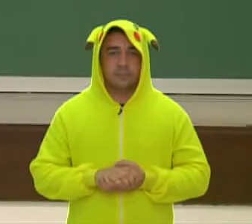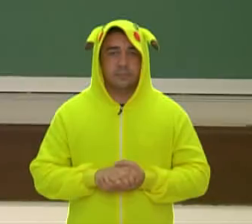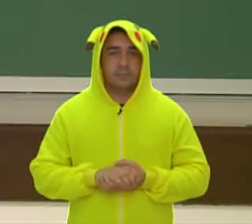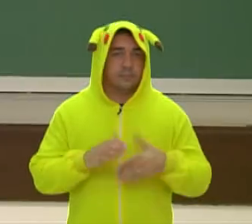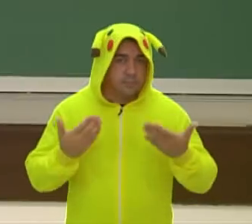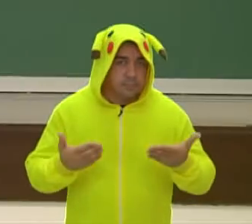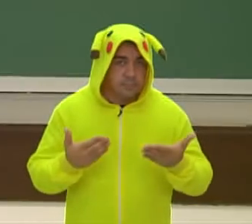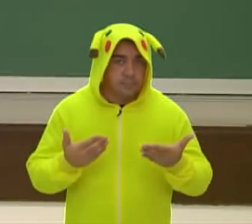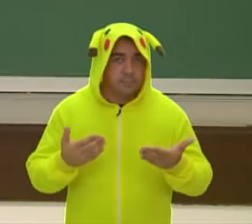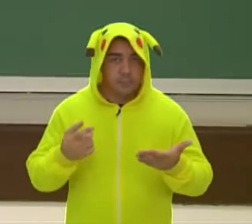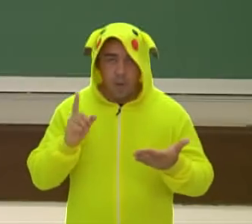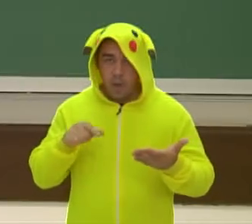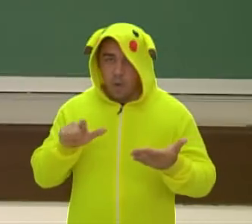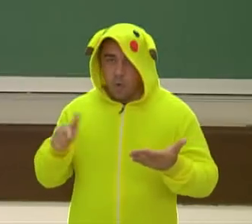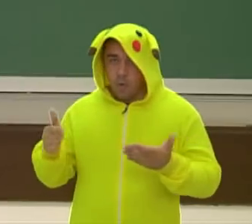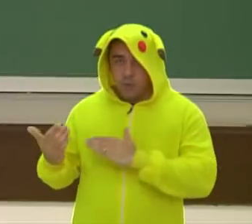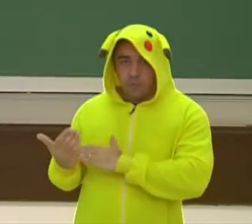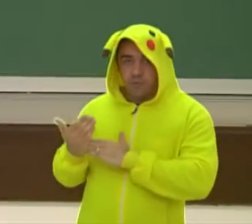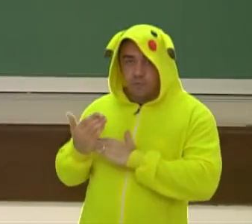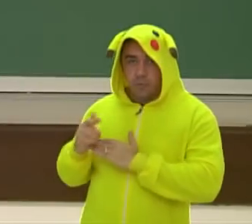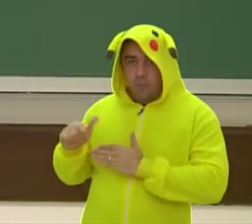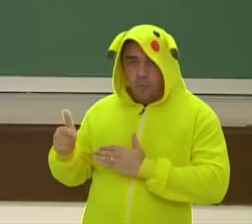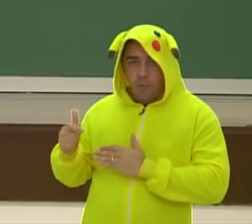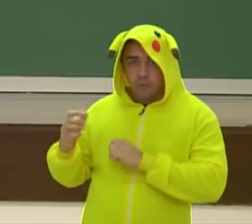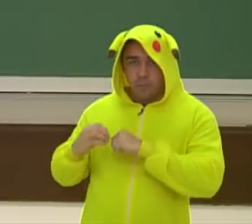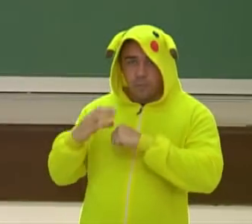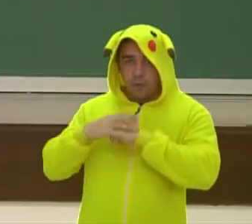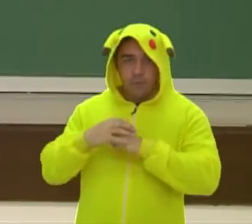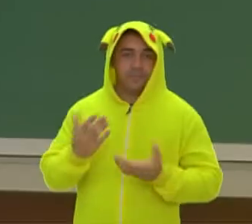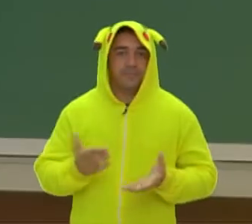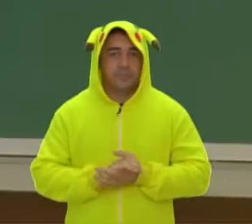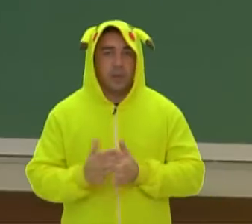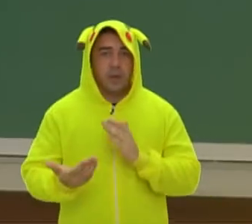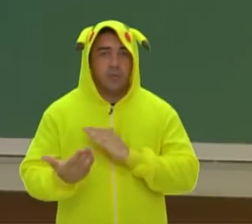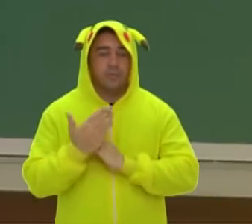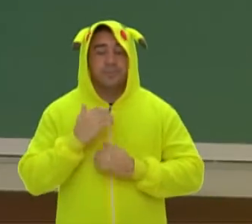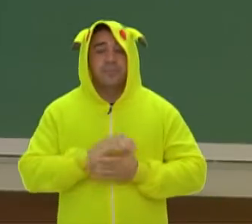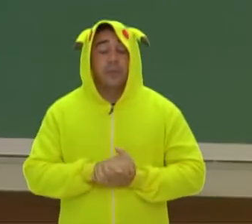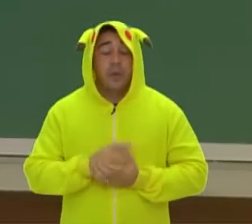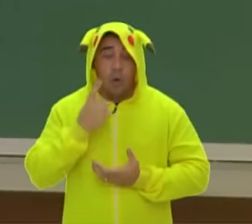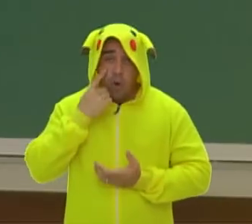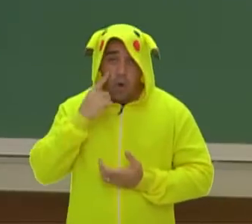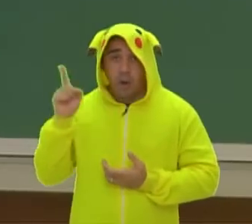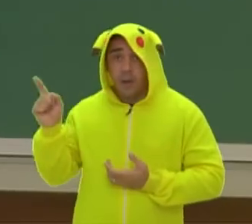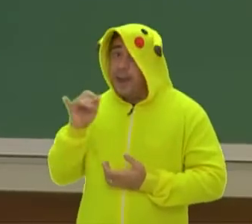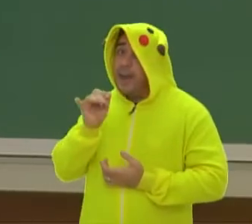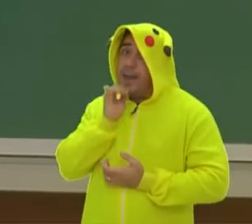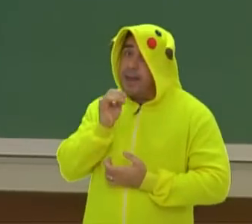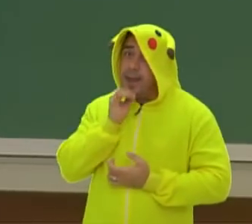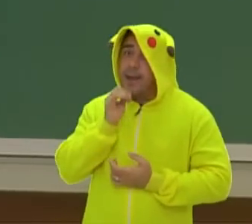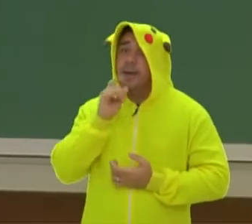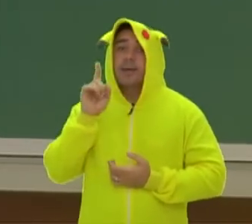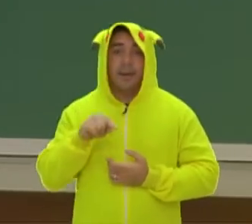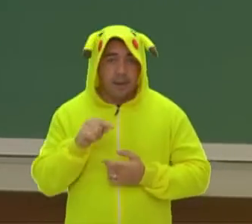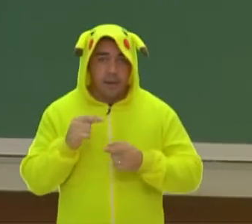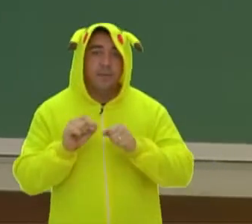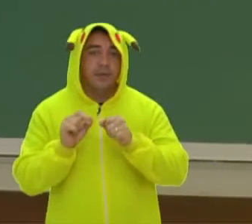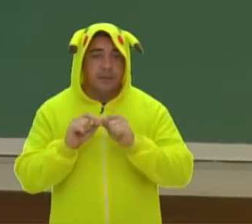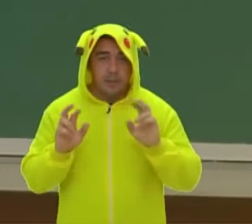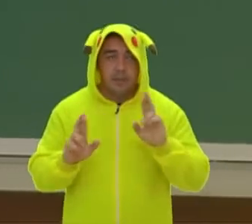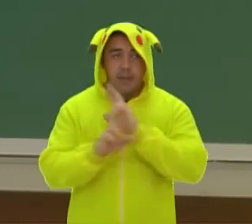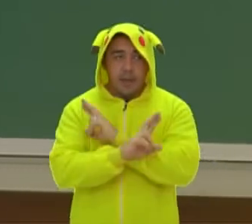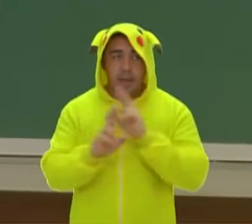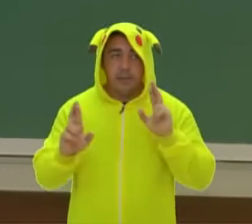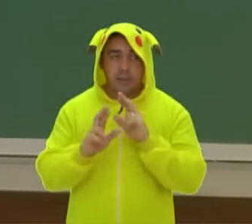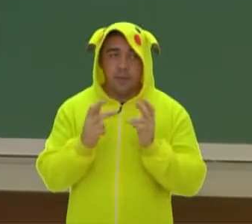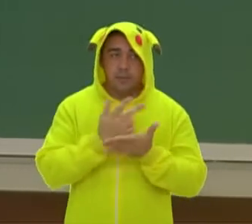E aí, gente, ó, busquei outra ajuda aqui, outro Pokémon. Vamos lá. Gente, olha só, até coloquei um exemplo, né, relacionando ao desenho para